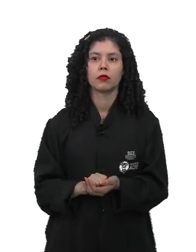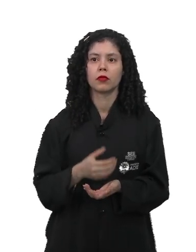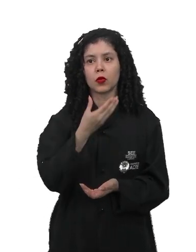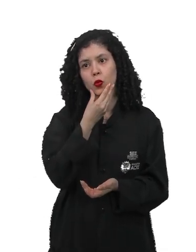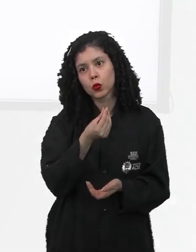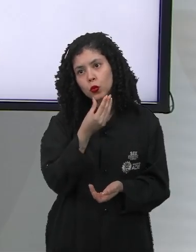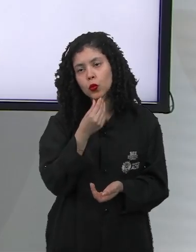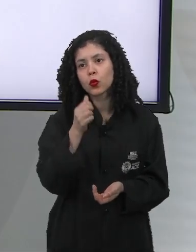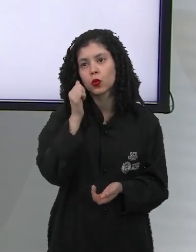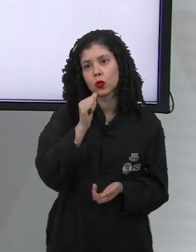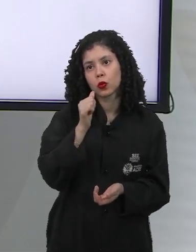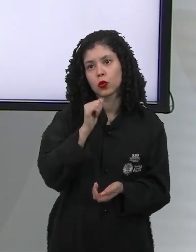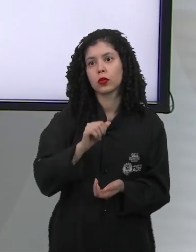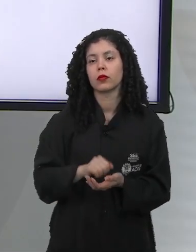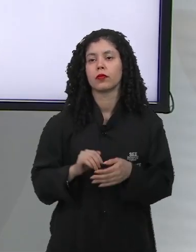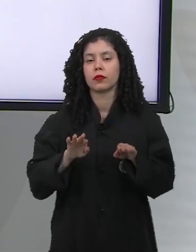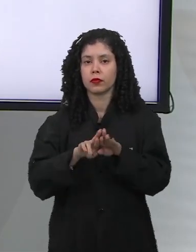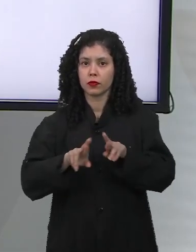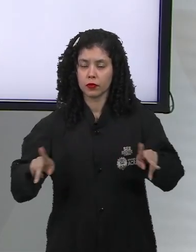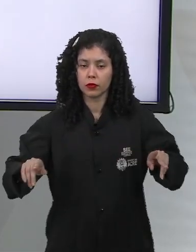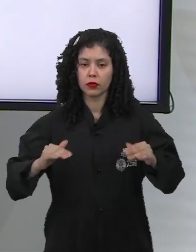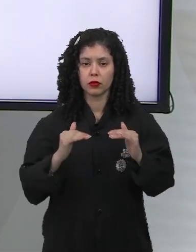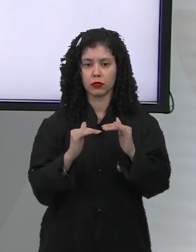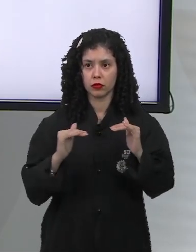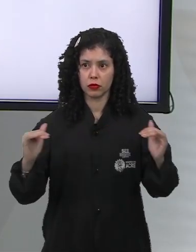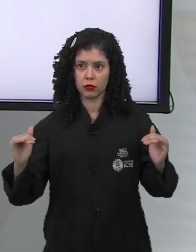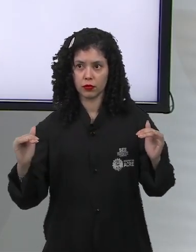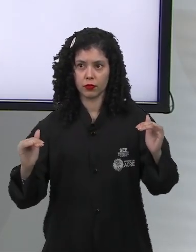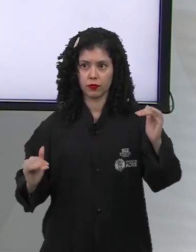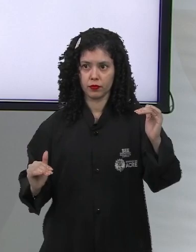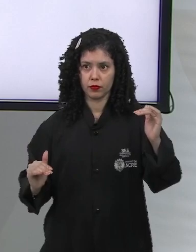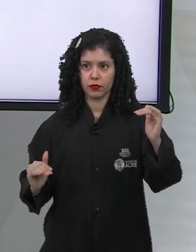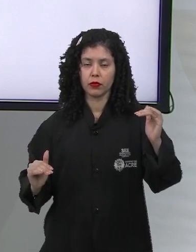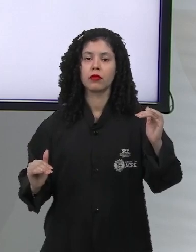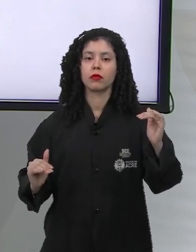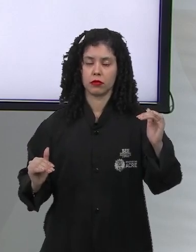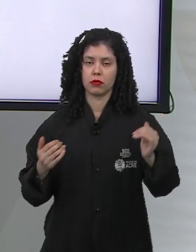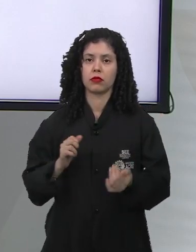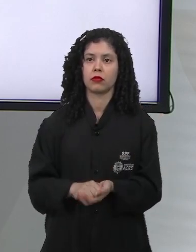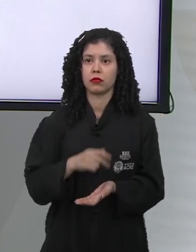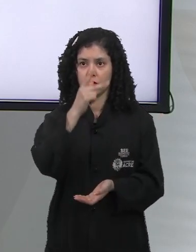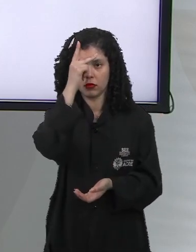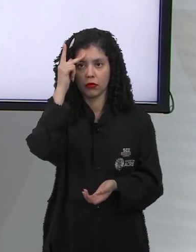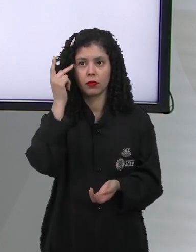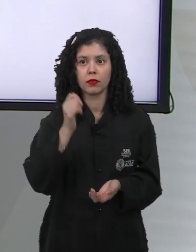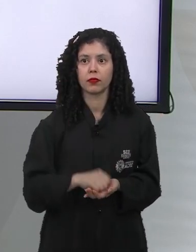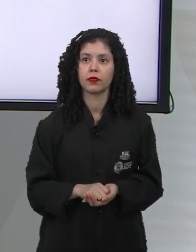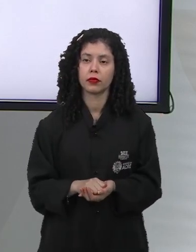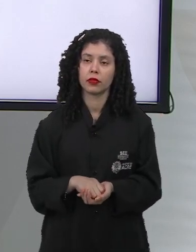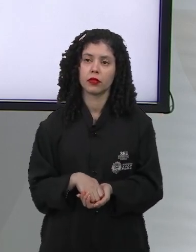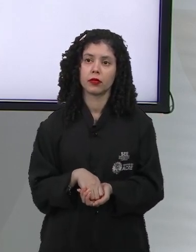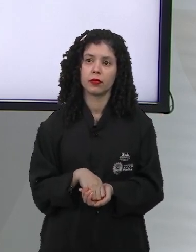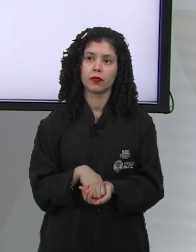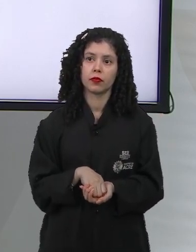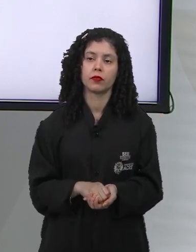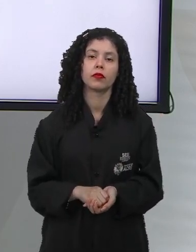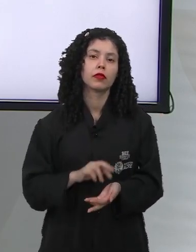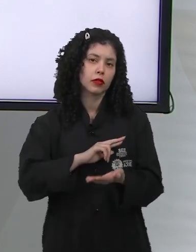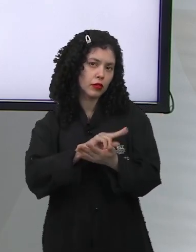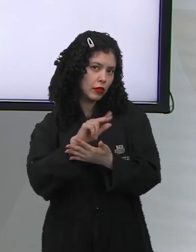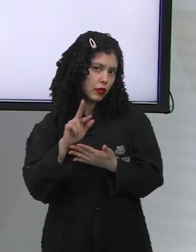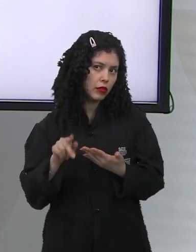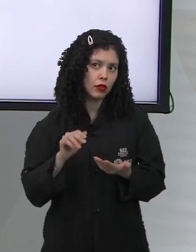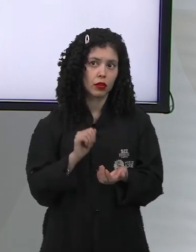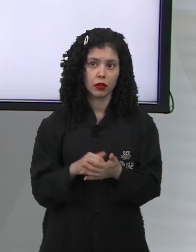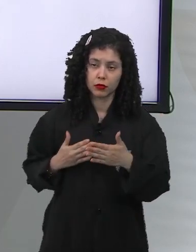homens e mulheres, nós temos também essa diferença entre os gêneros, entre as pessoas, e que existem também